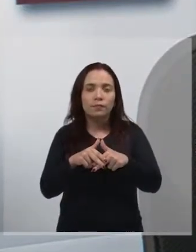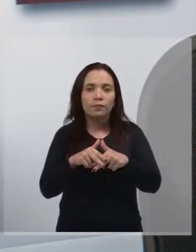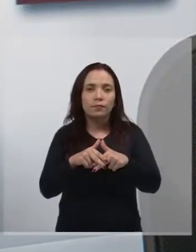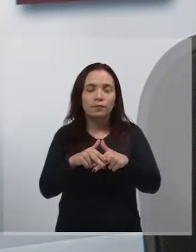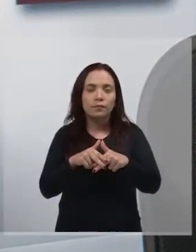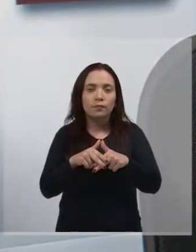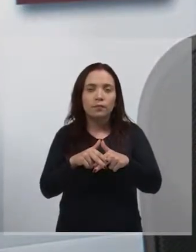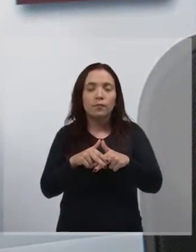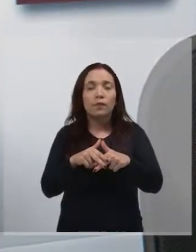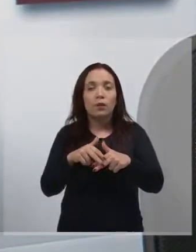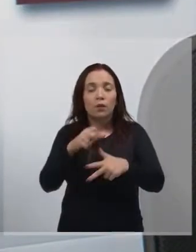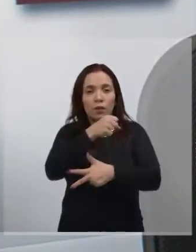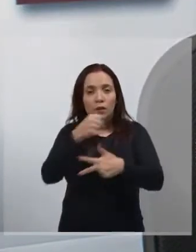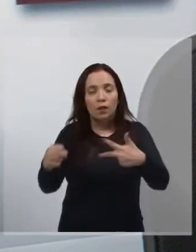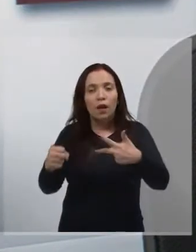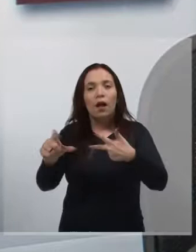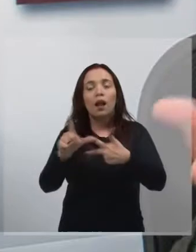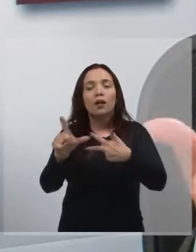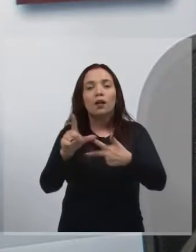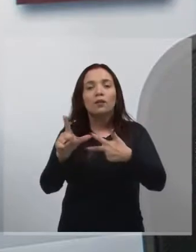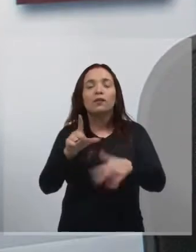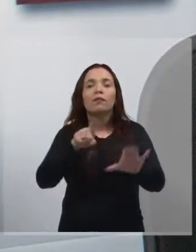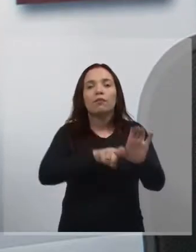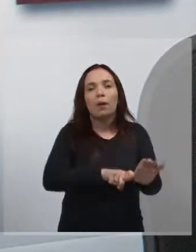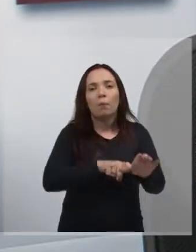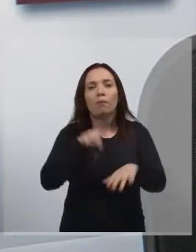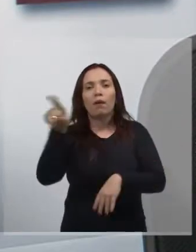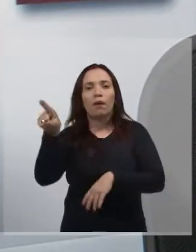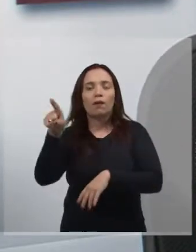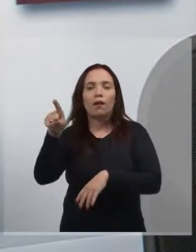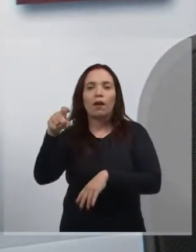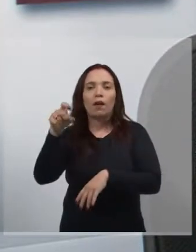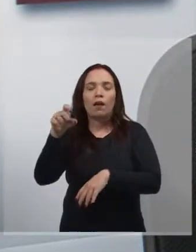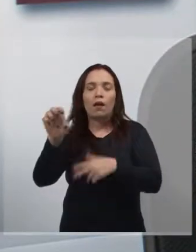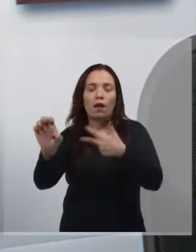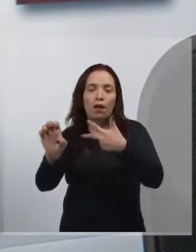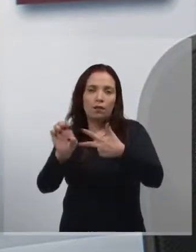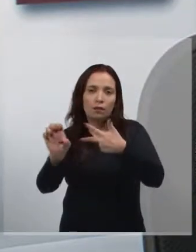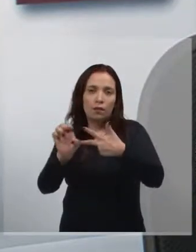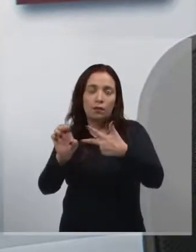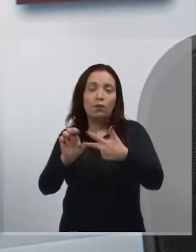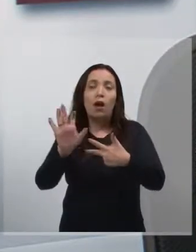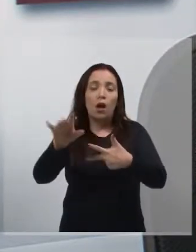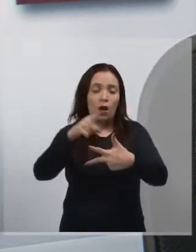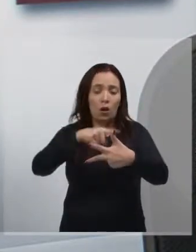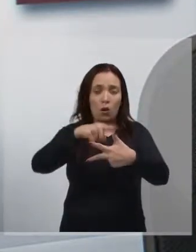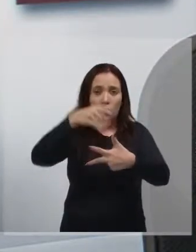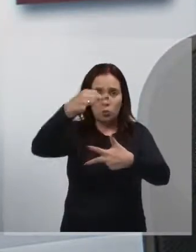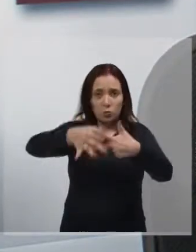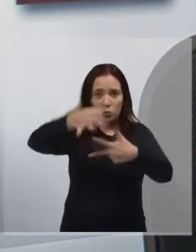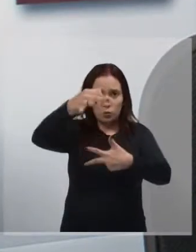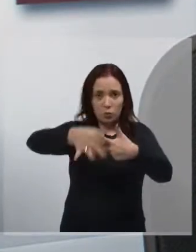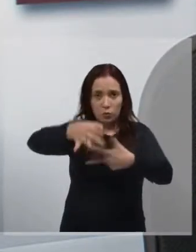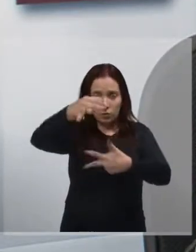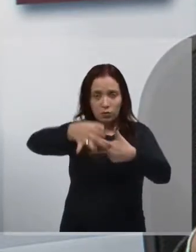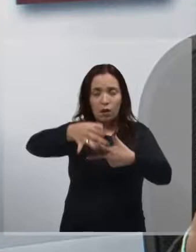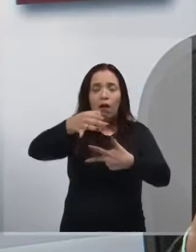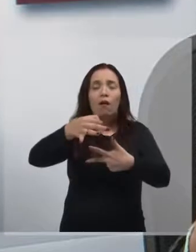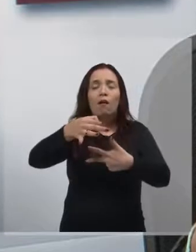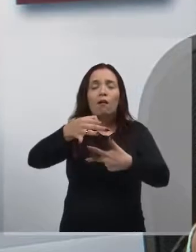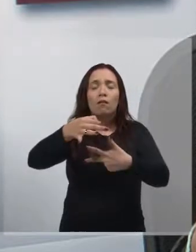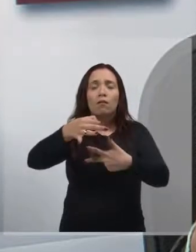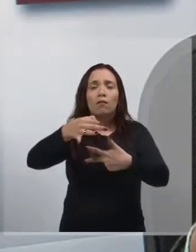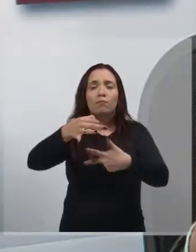tornando o Poder Legislativo refém do Poder Executivo. E o Judiciário, na minha avaliação, já